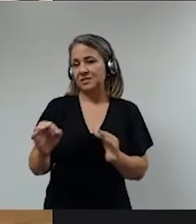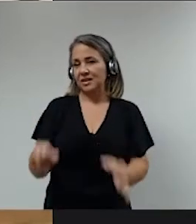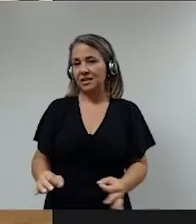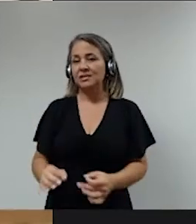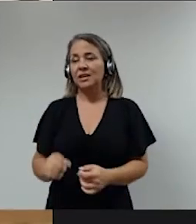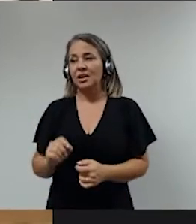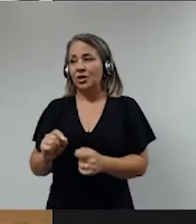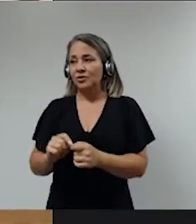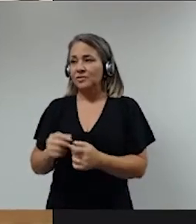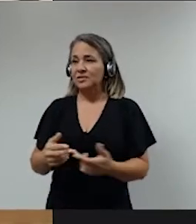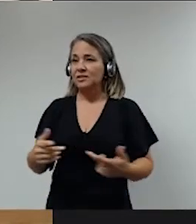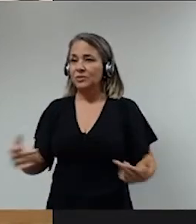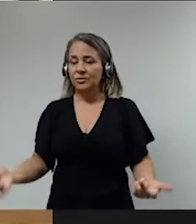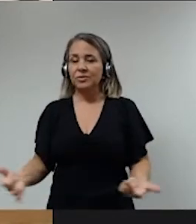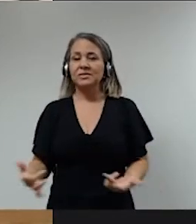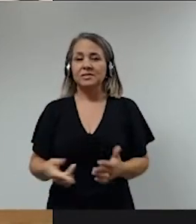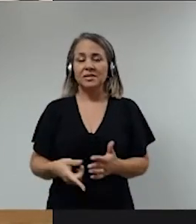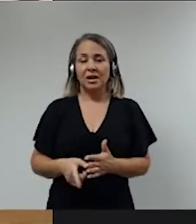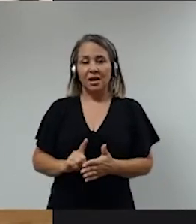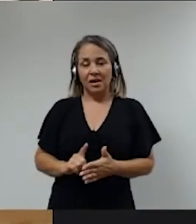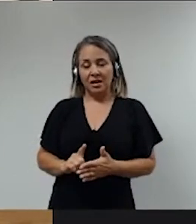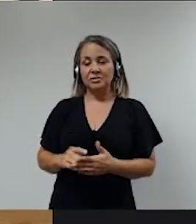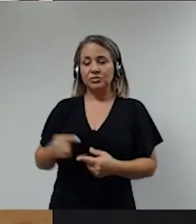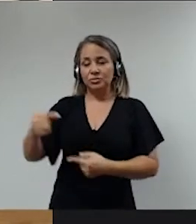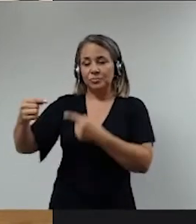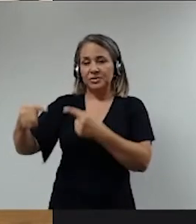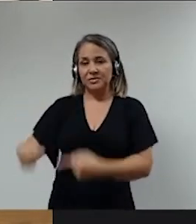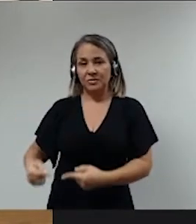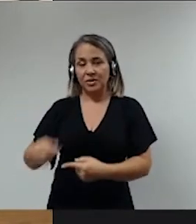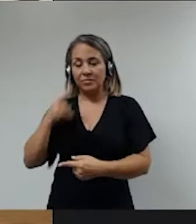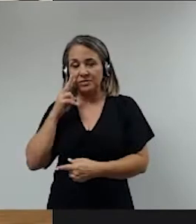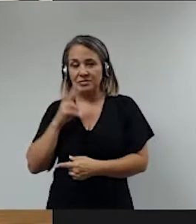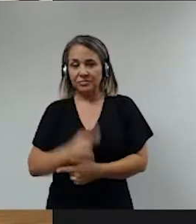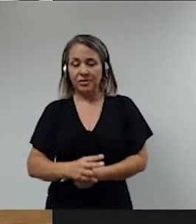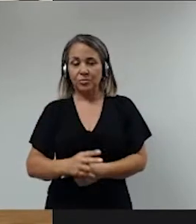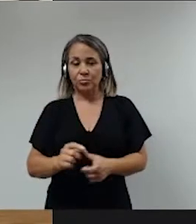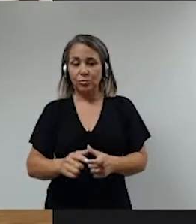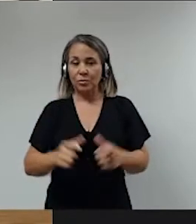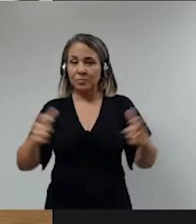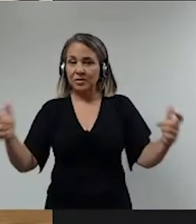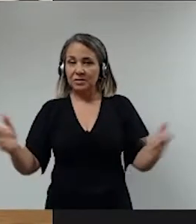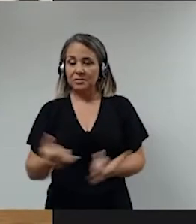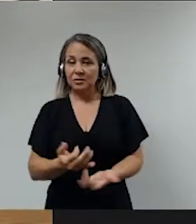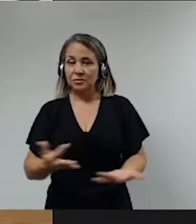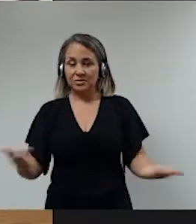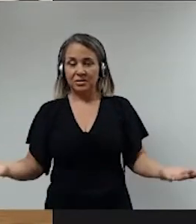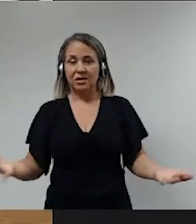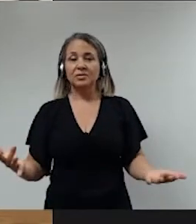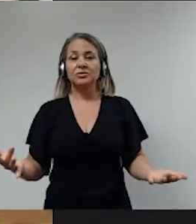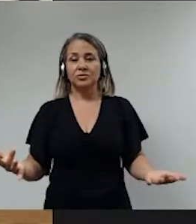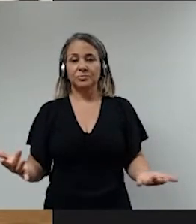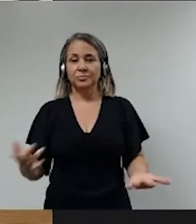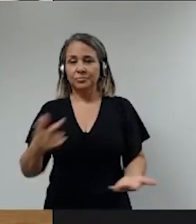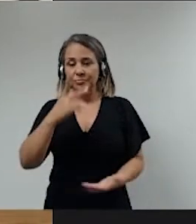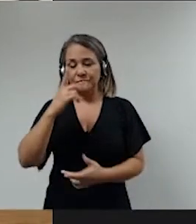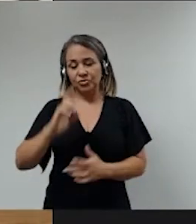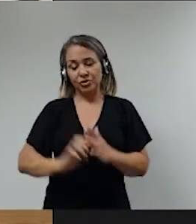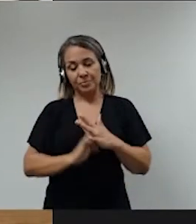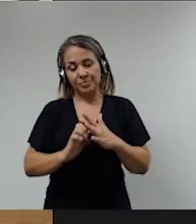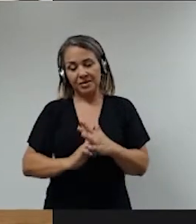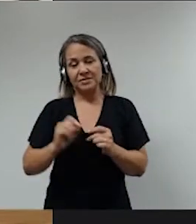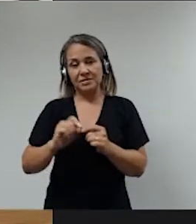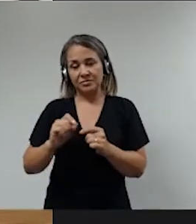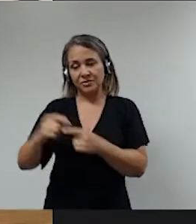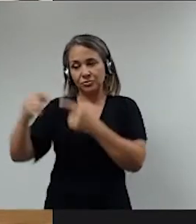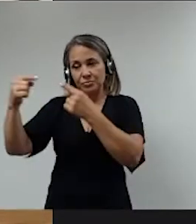adotar condutas anticompetitivas, e o CAD se depara com o aumento desse número de condutas, né? E o aumento desse número de condutas